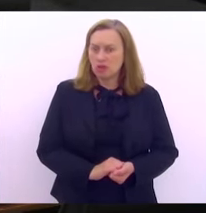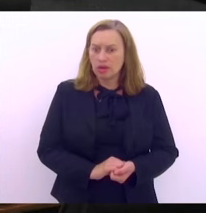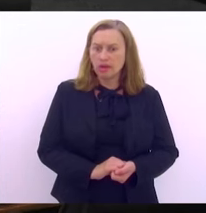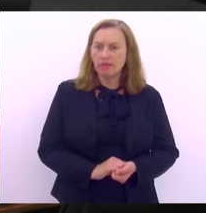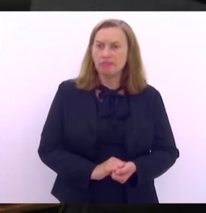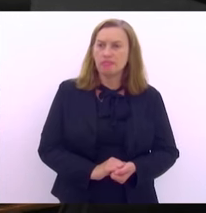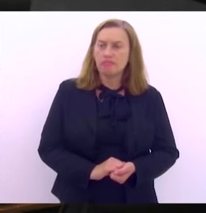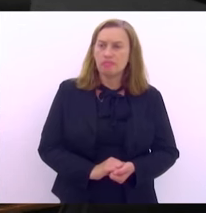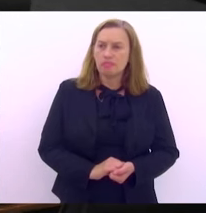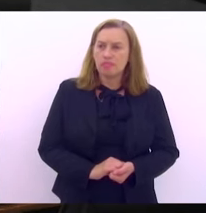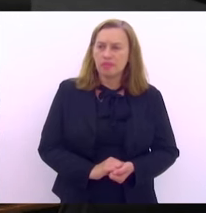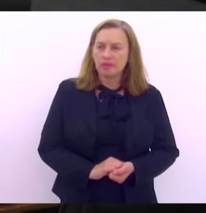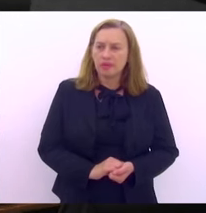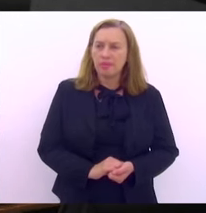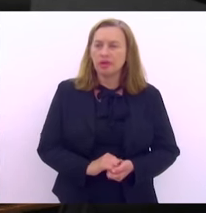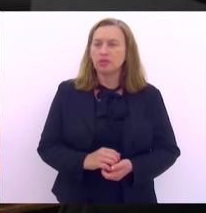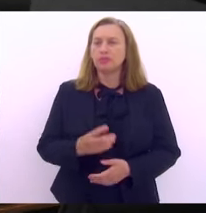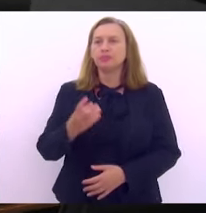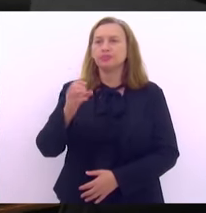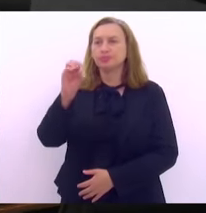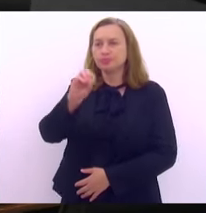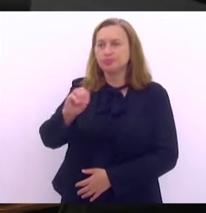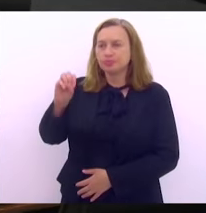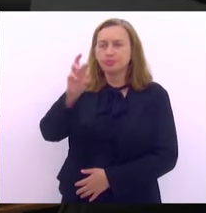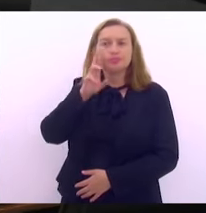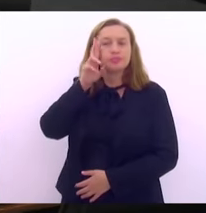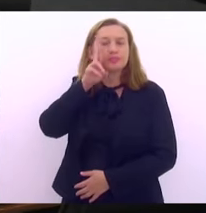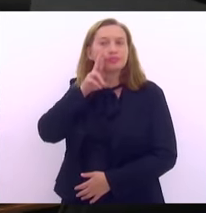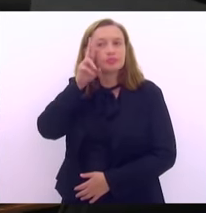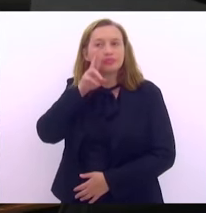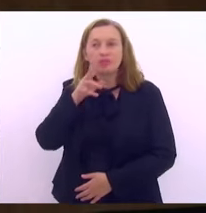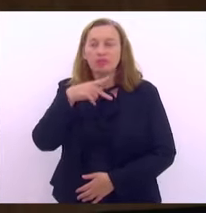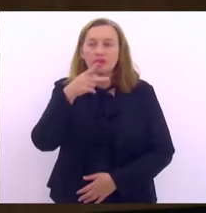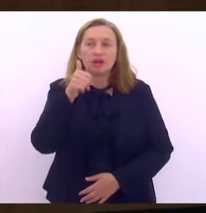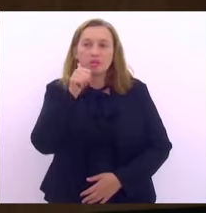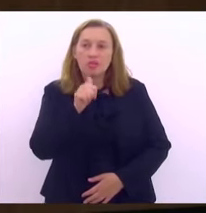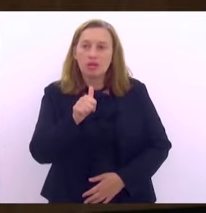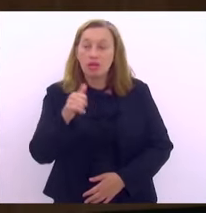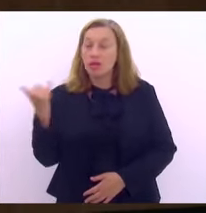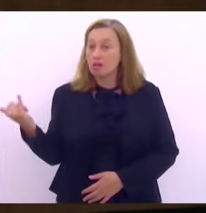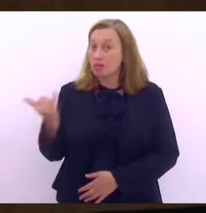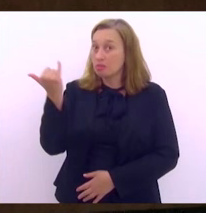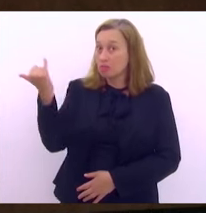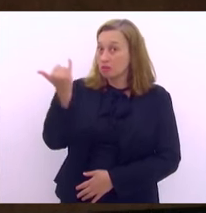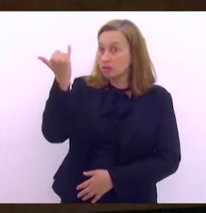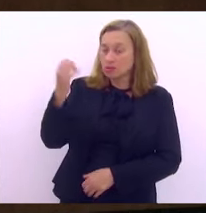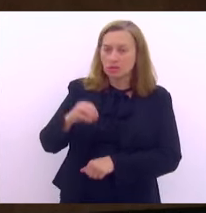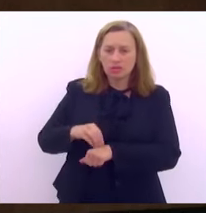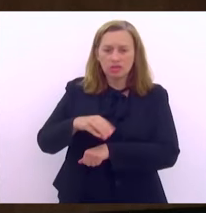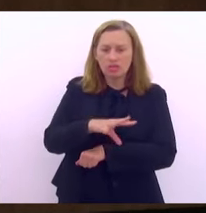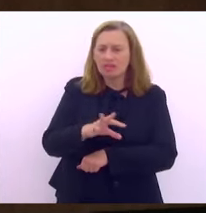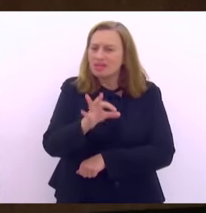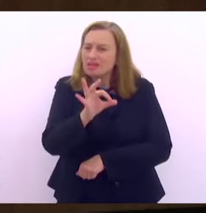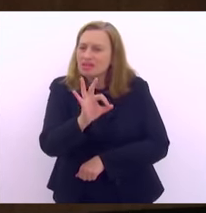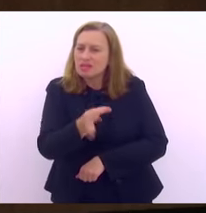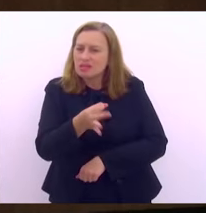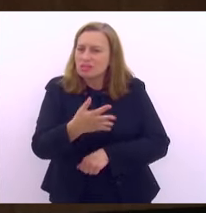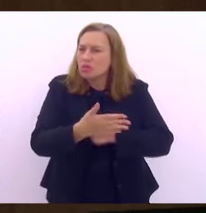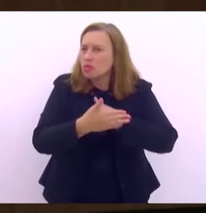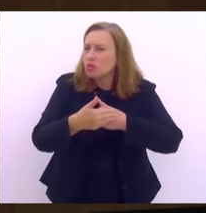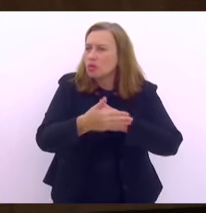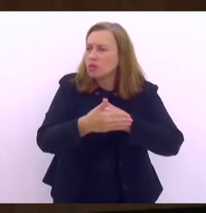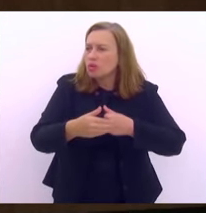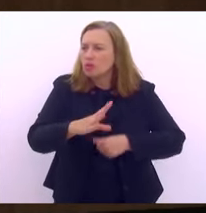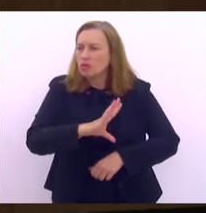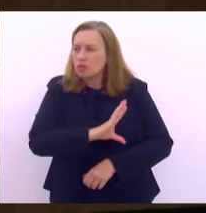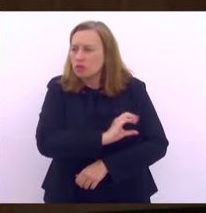que nós estamos no Outubro Rosa, falar da mulher é muito importante. E essa indicação vai exatamente com muito carinho, com muito amor